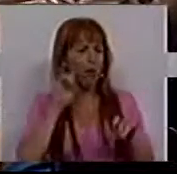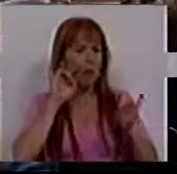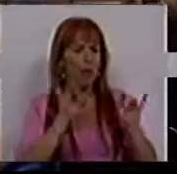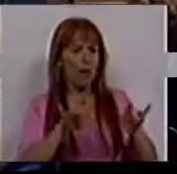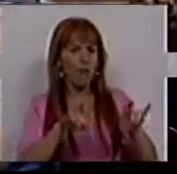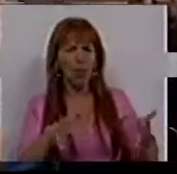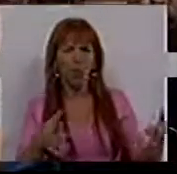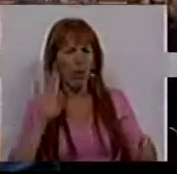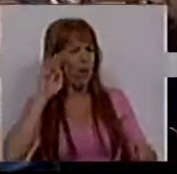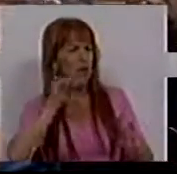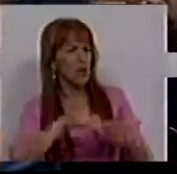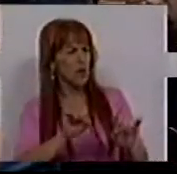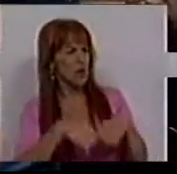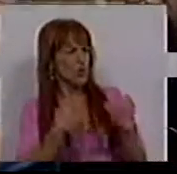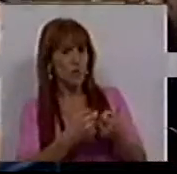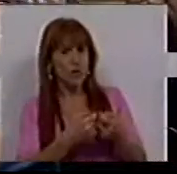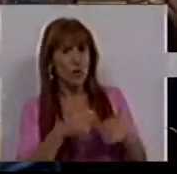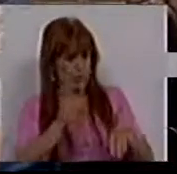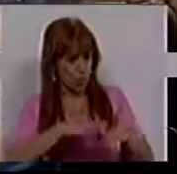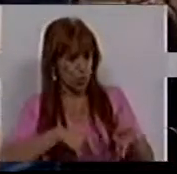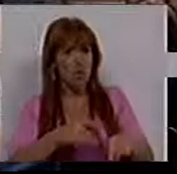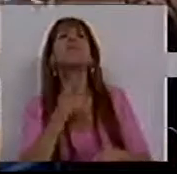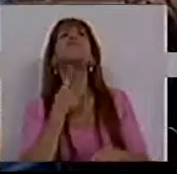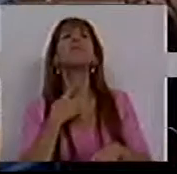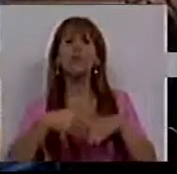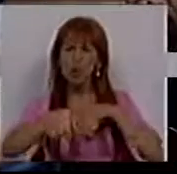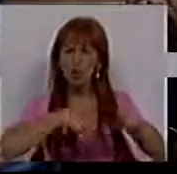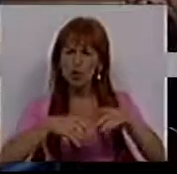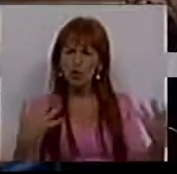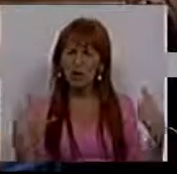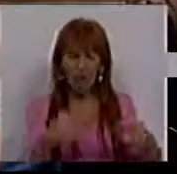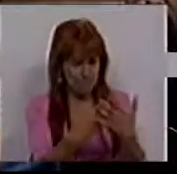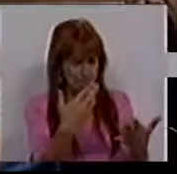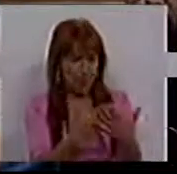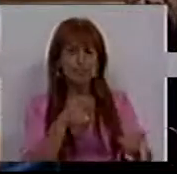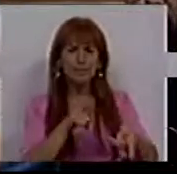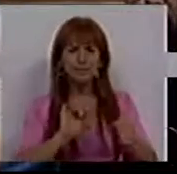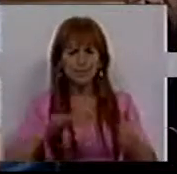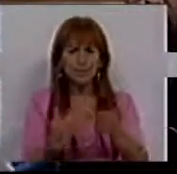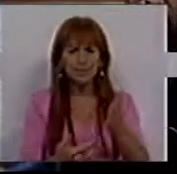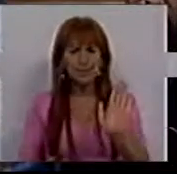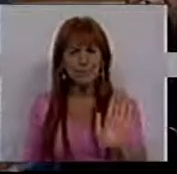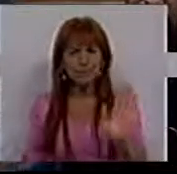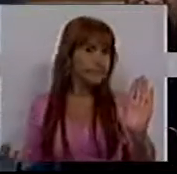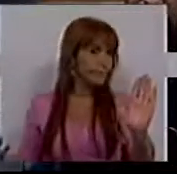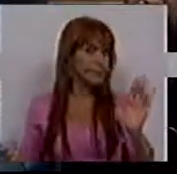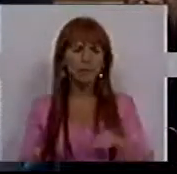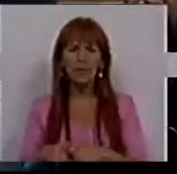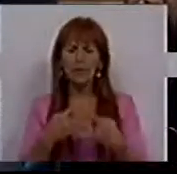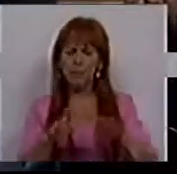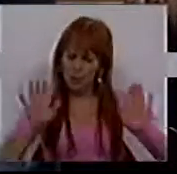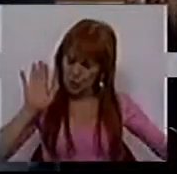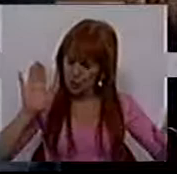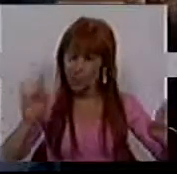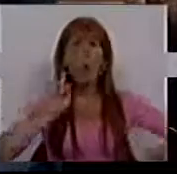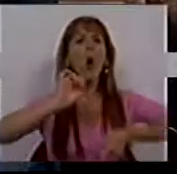prevenir consequências sociais que advêm do vício do jogo e que está patente nesta proposta? Vamos